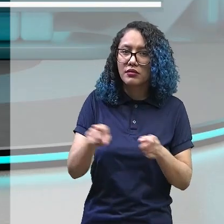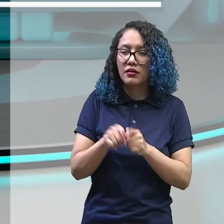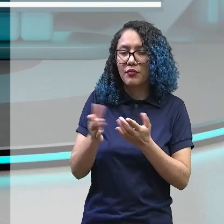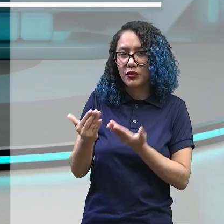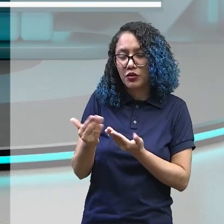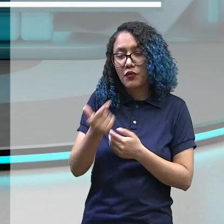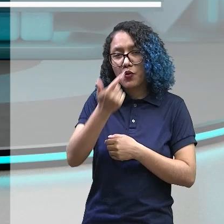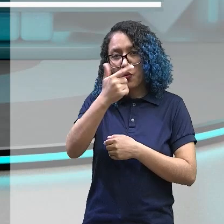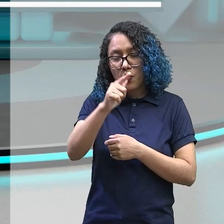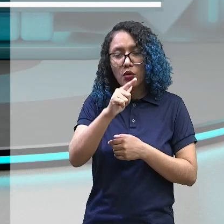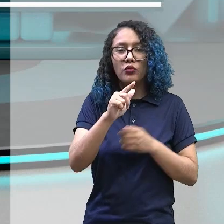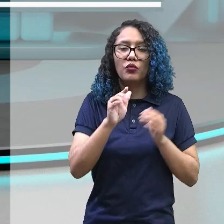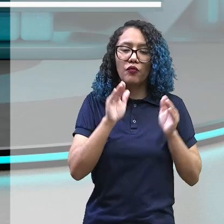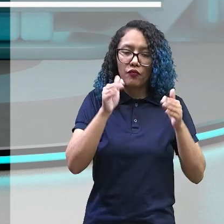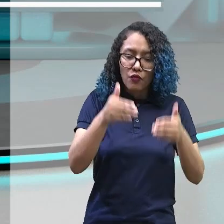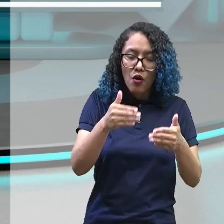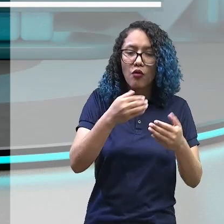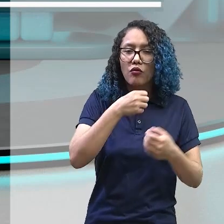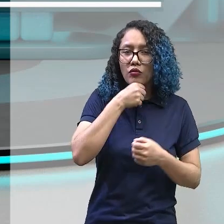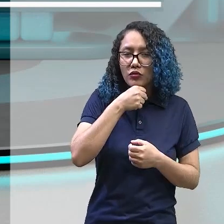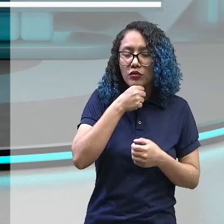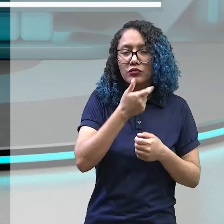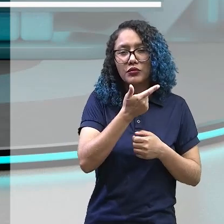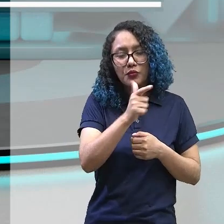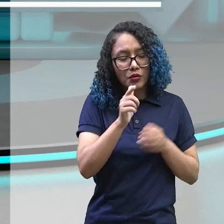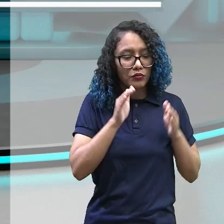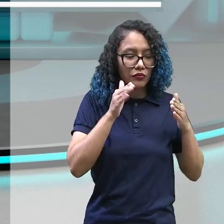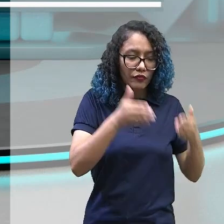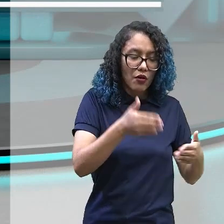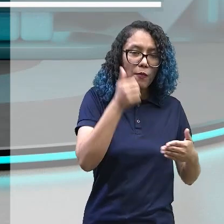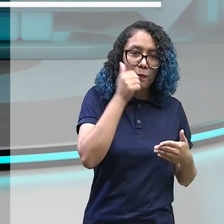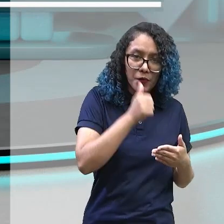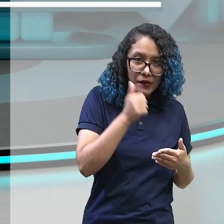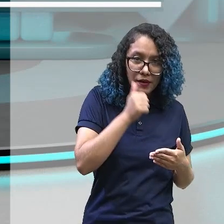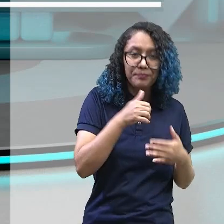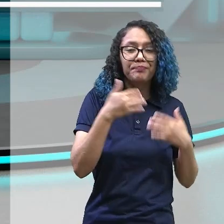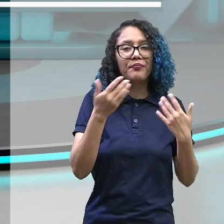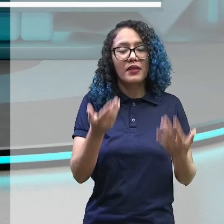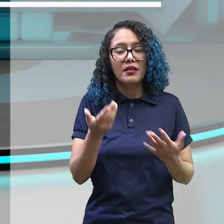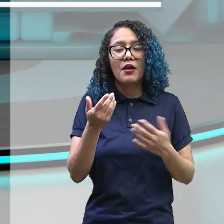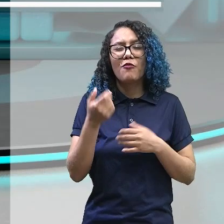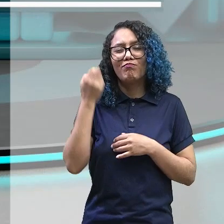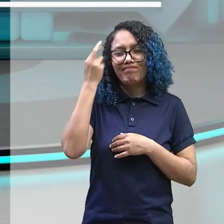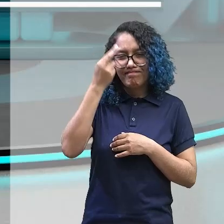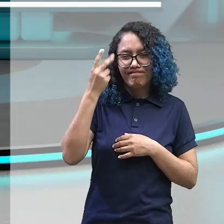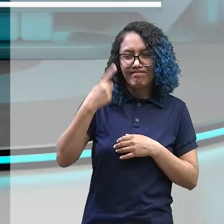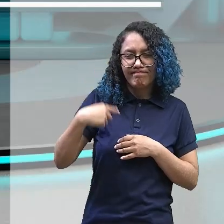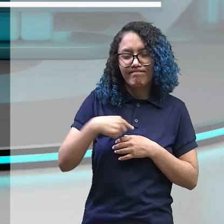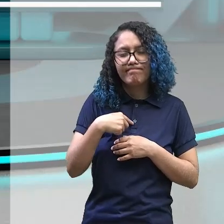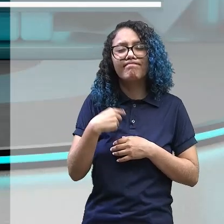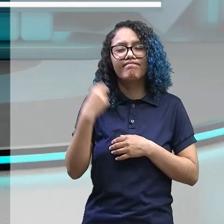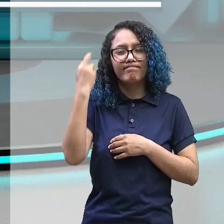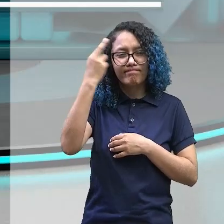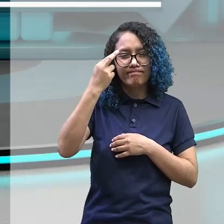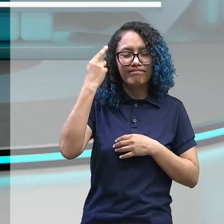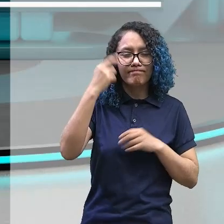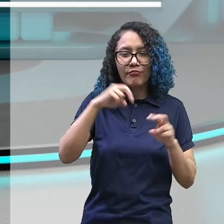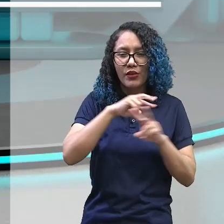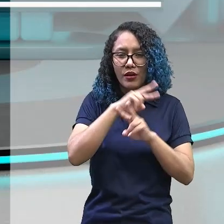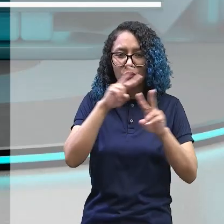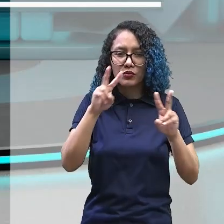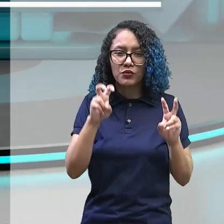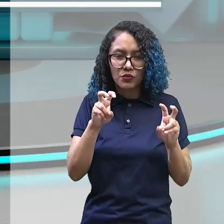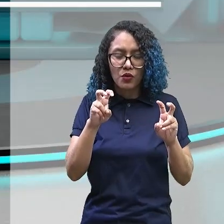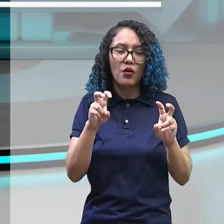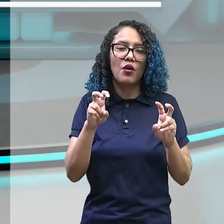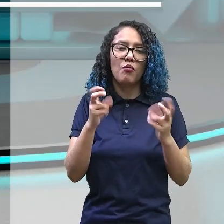idoso e das mulheres. Então, isso é uma reflexão para a gente fazer em relação ao que